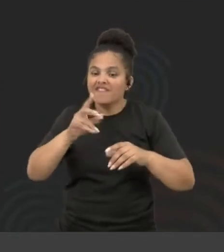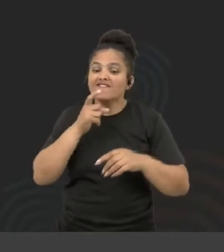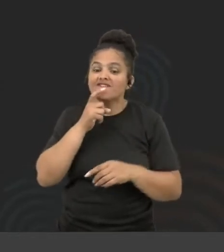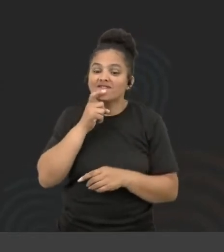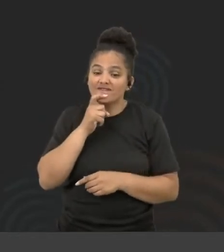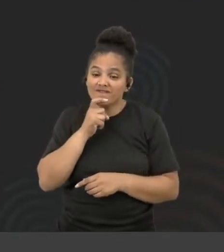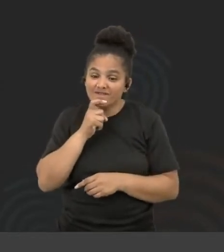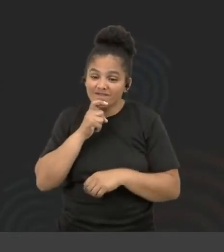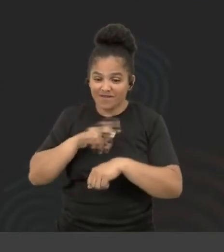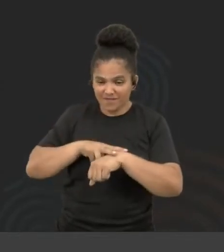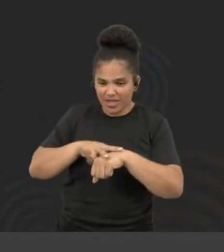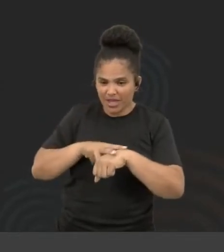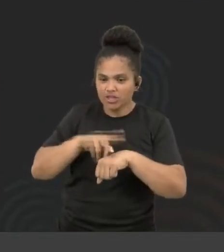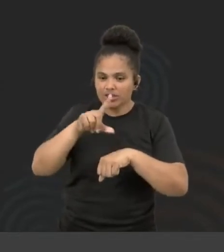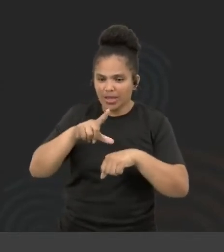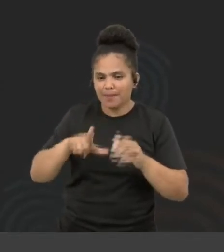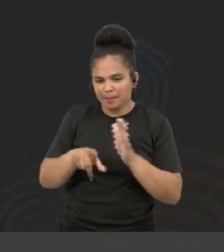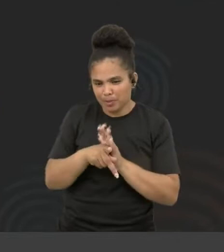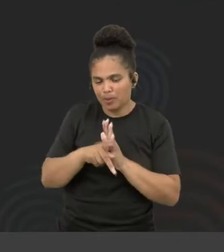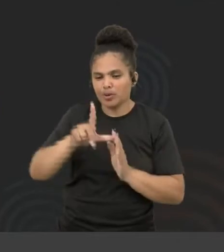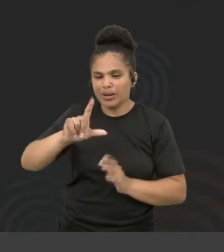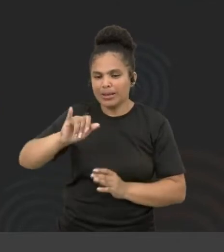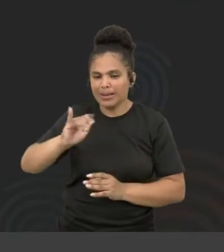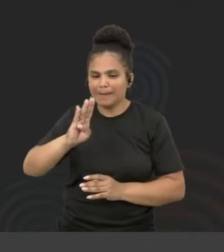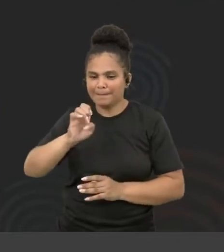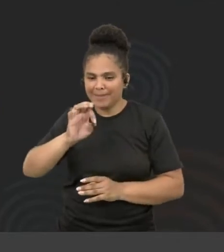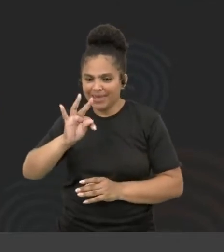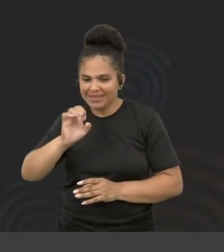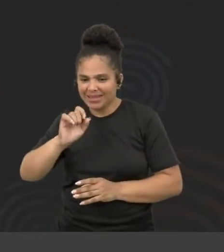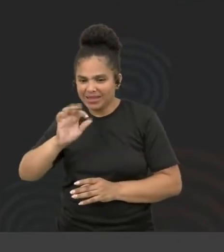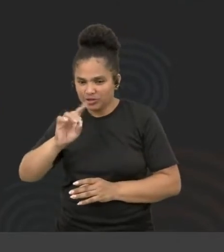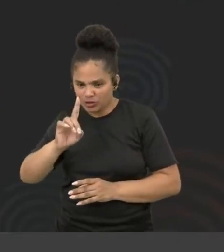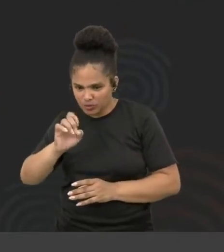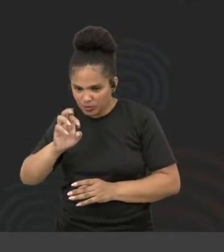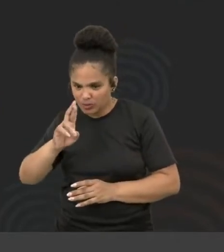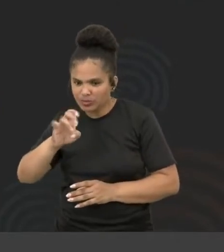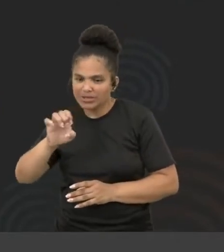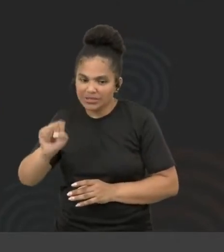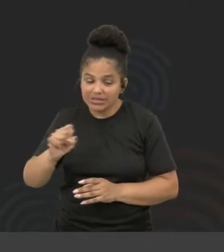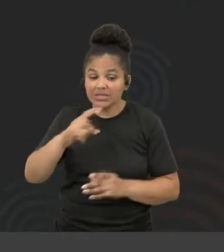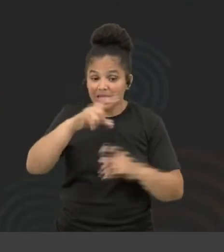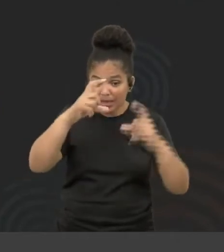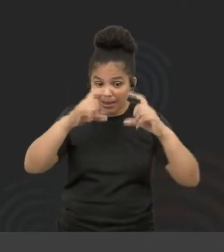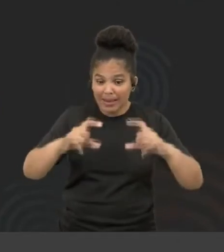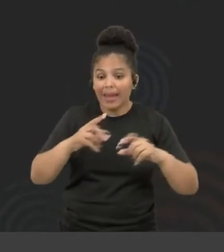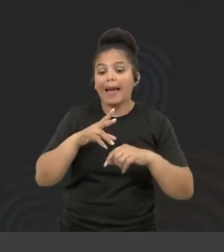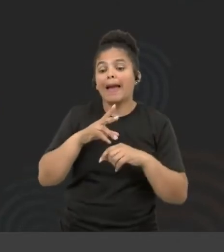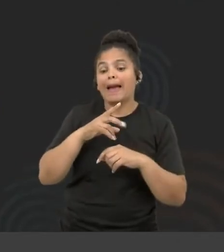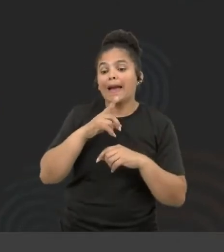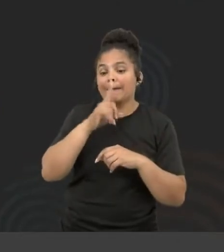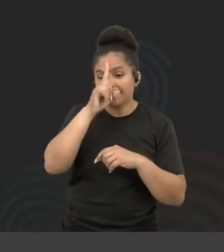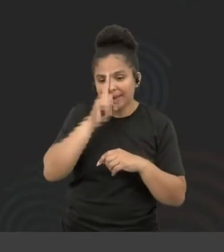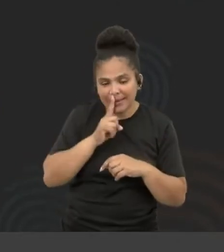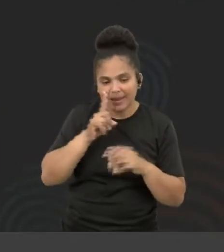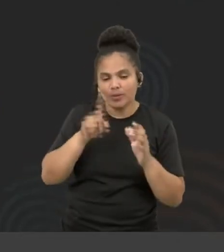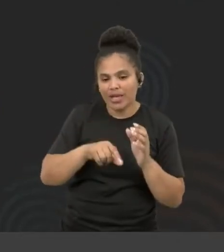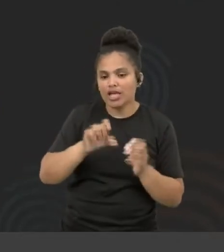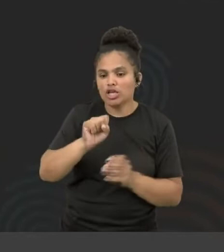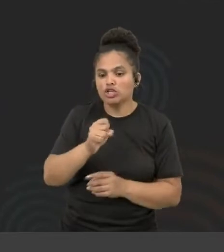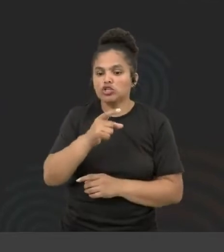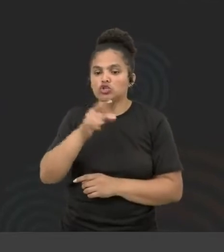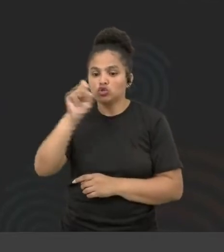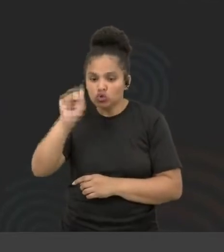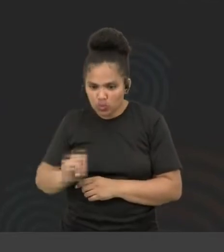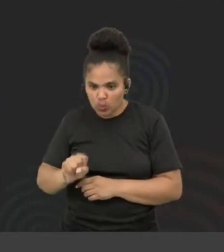estão classificados para Libertadores, e os que estão pintados em laranja, eles estão classificados para a Copa Sul-Americana. Se eu aplico esse